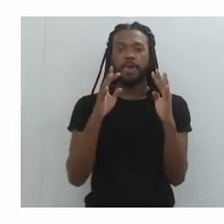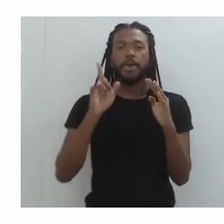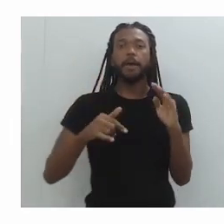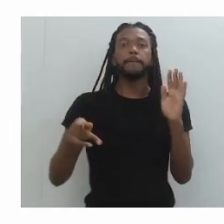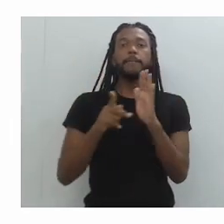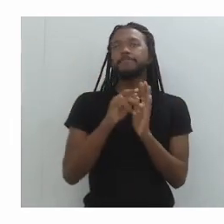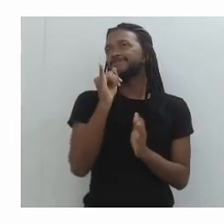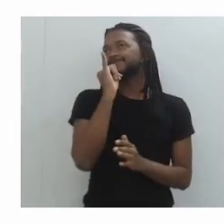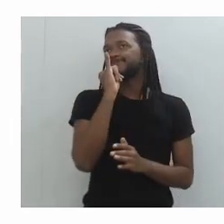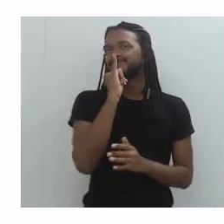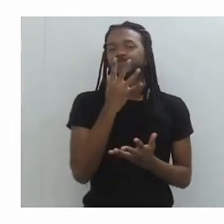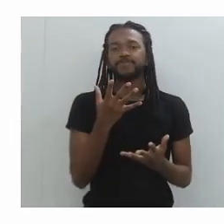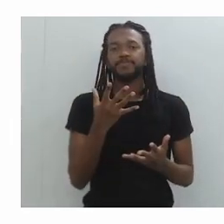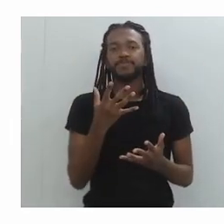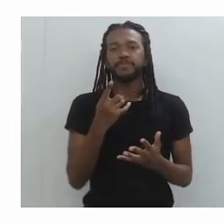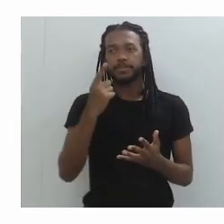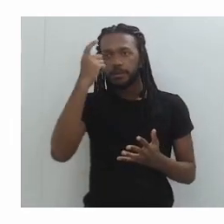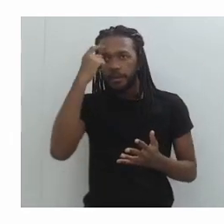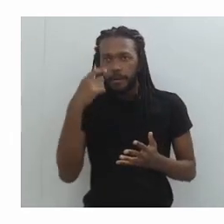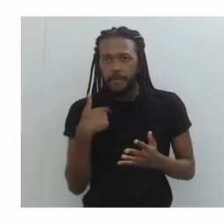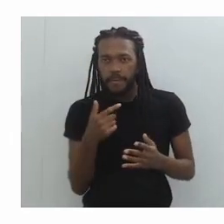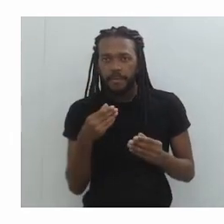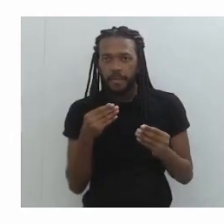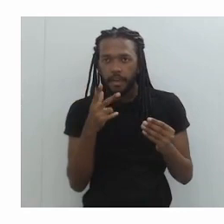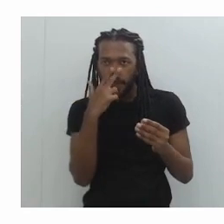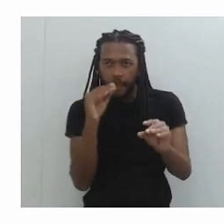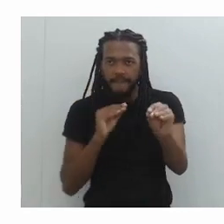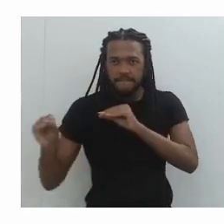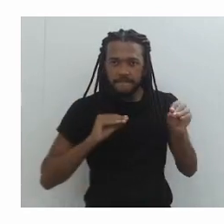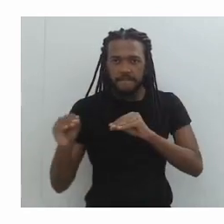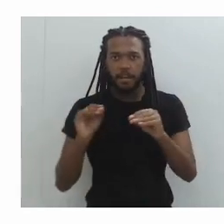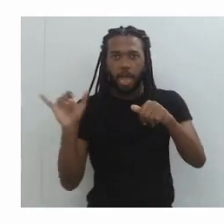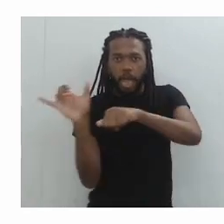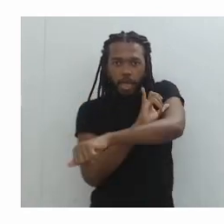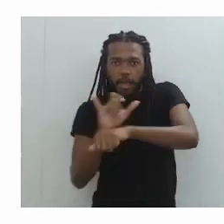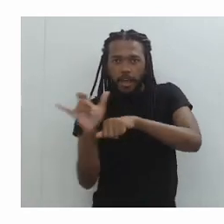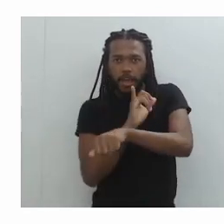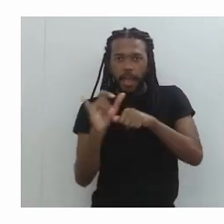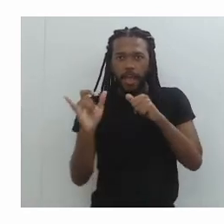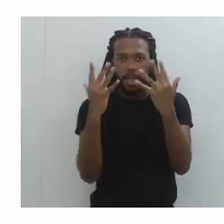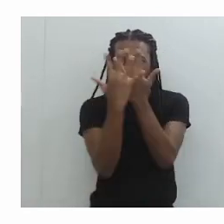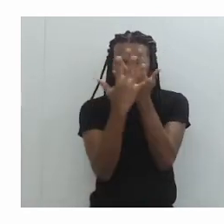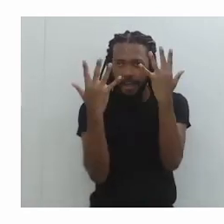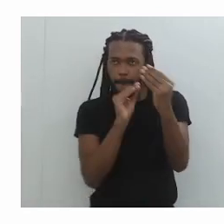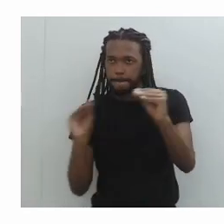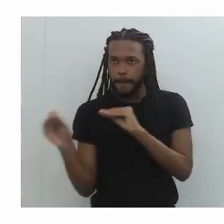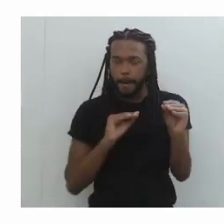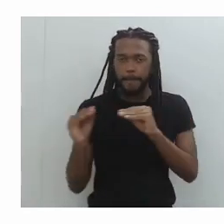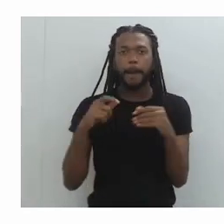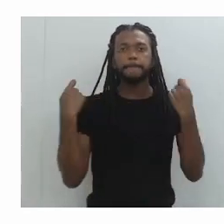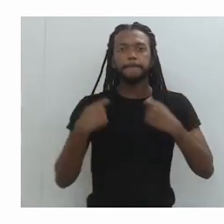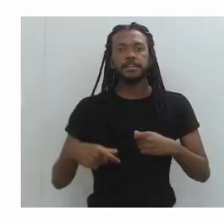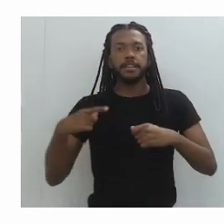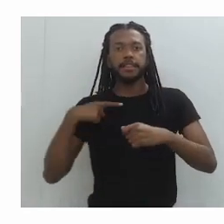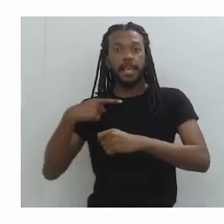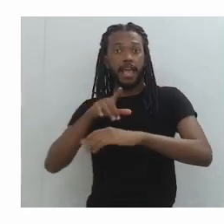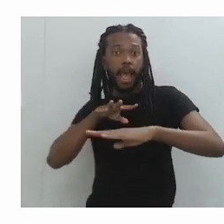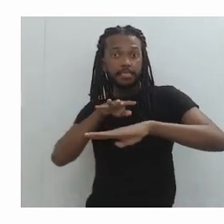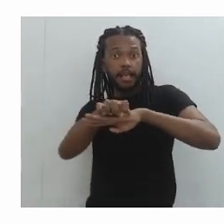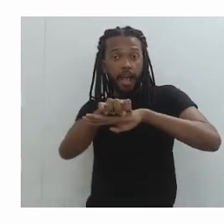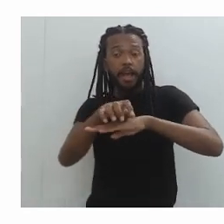de, vamos dizer, de ilusão. Eu preciso ludibriar o adversário. Eu preciso ter um